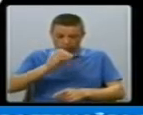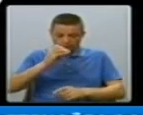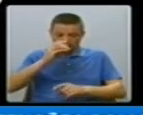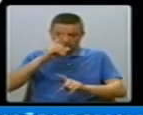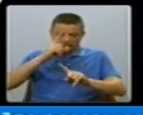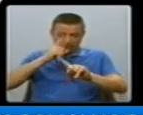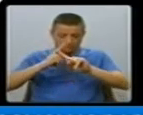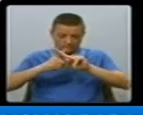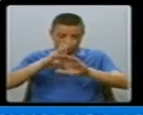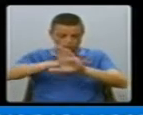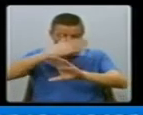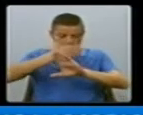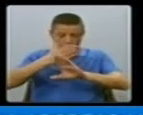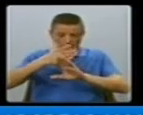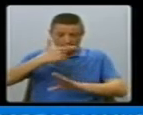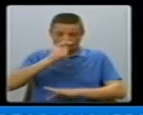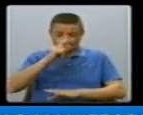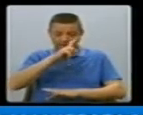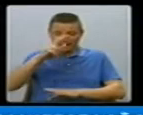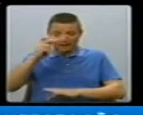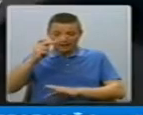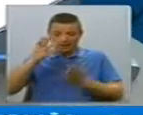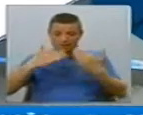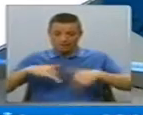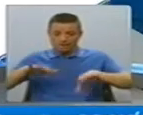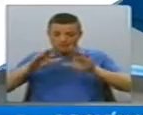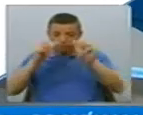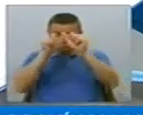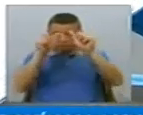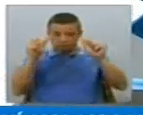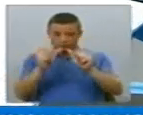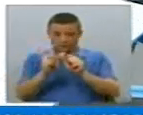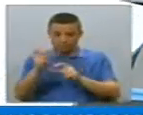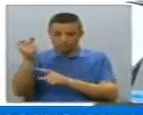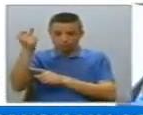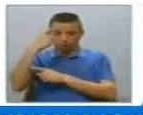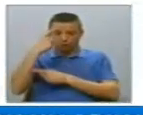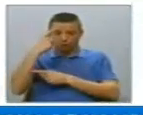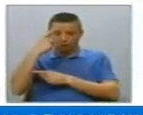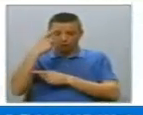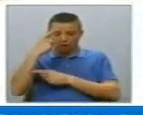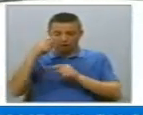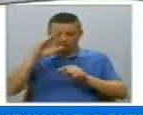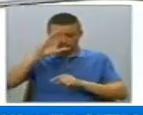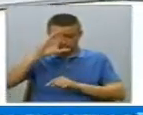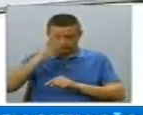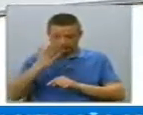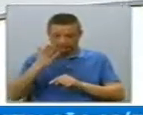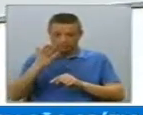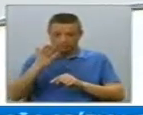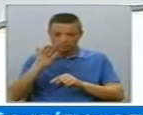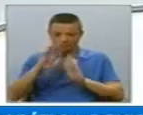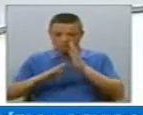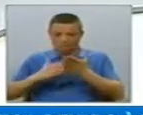superior à da Terra. E, portanto, é um pequeno inferno, digamos assim, no Sistema Solar. E nós sabemos que que o que contribui